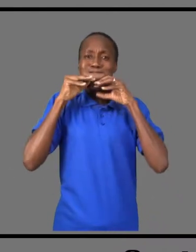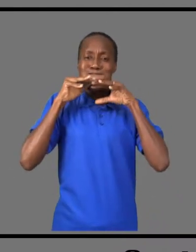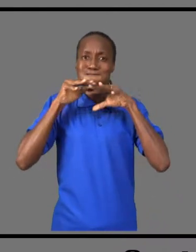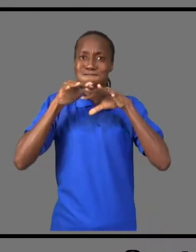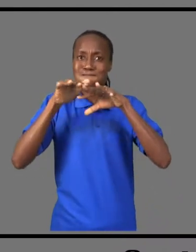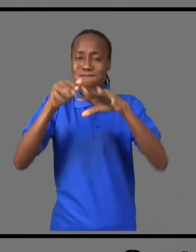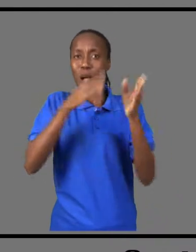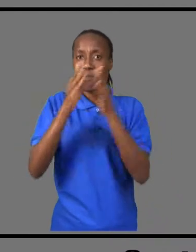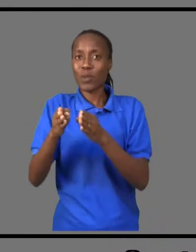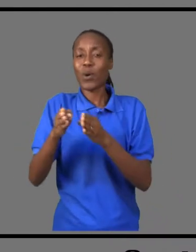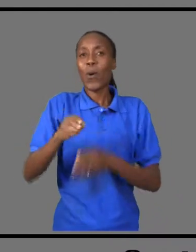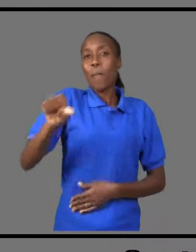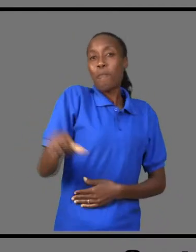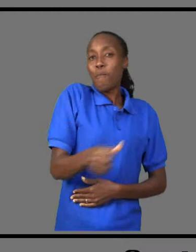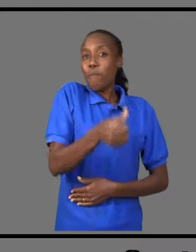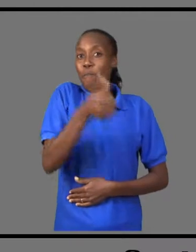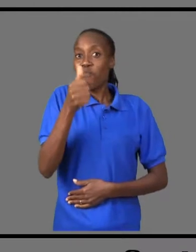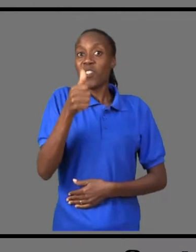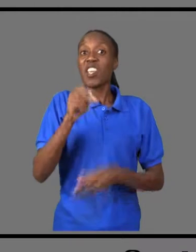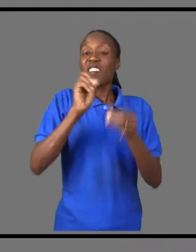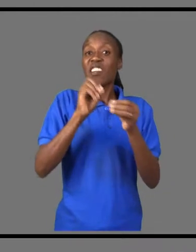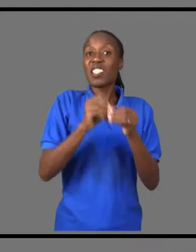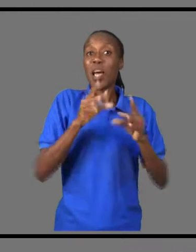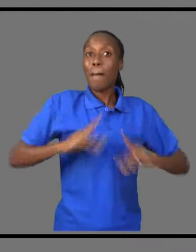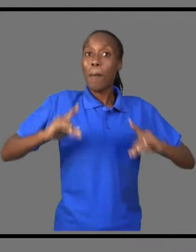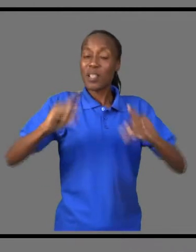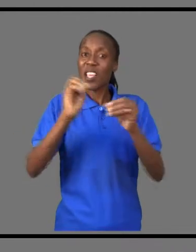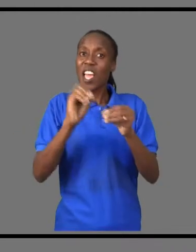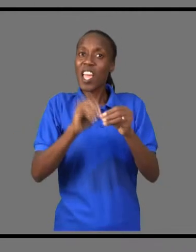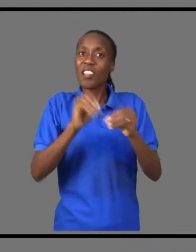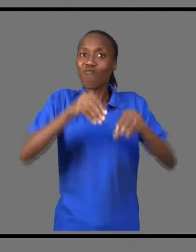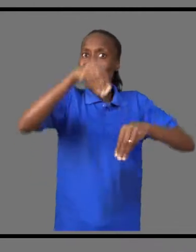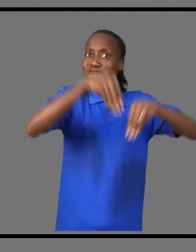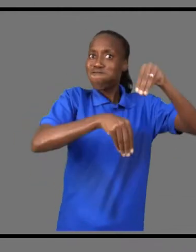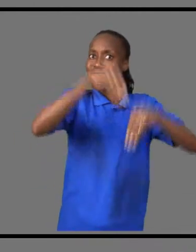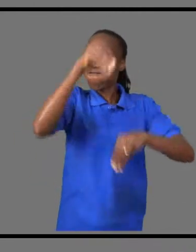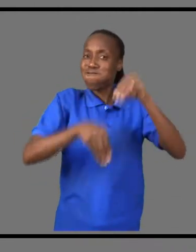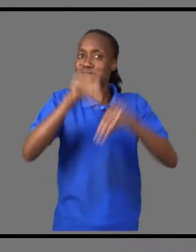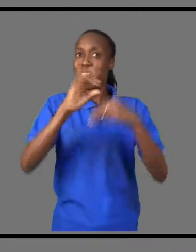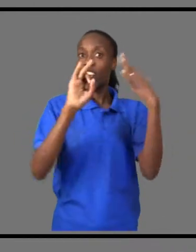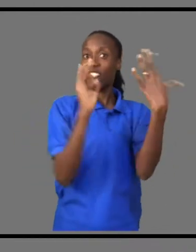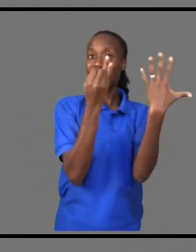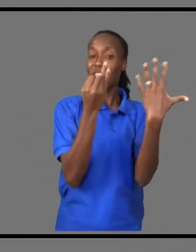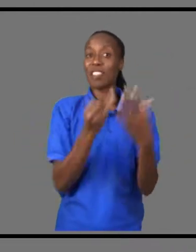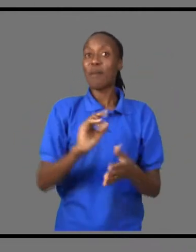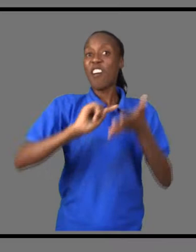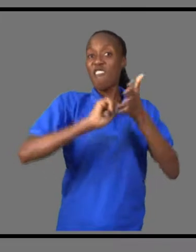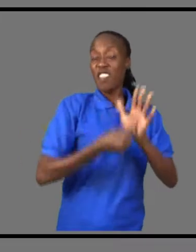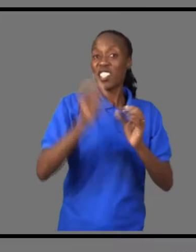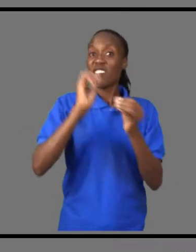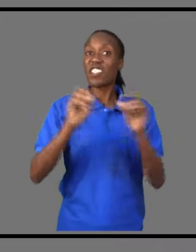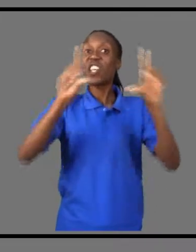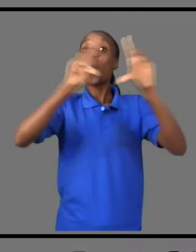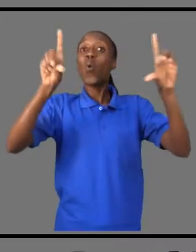de atleta popular que é votado pelo público. A sétima Gala Nacional do Desporto deste ano vai